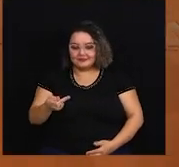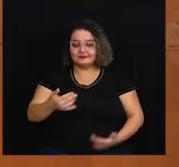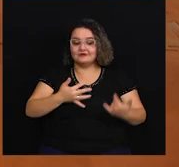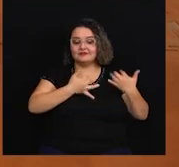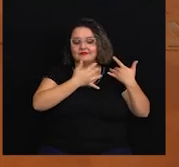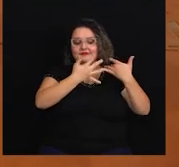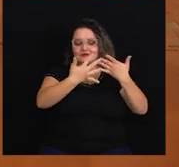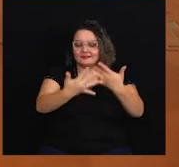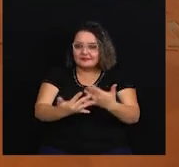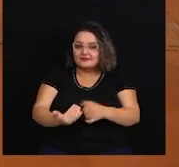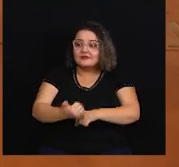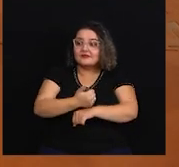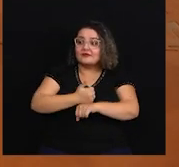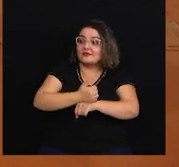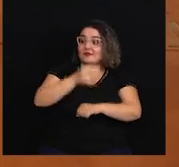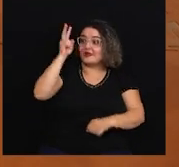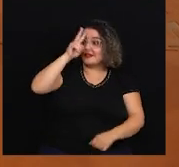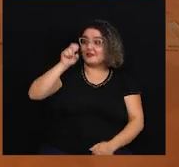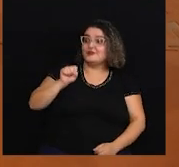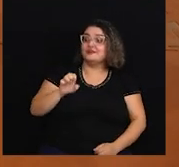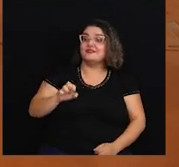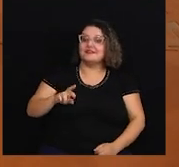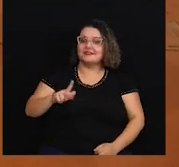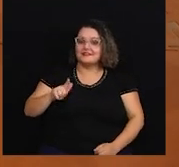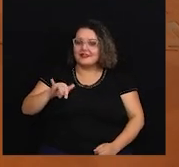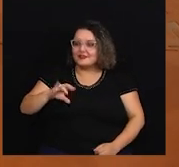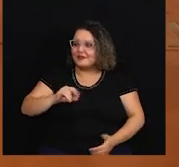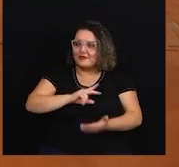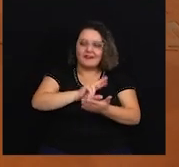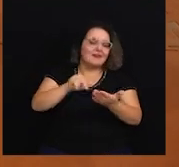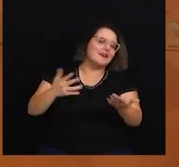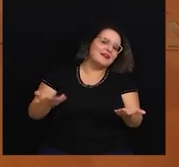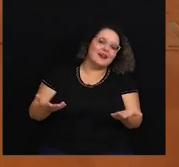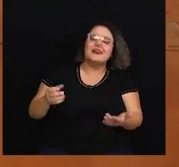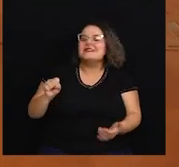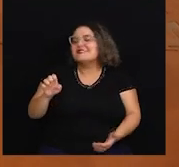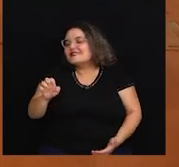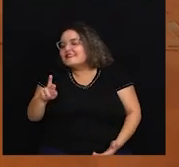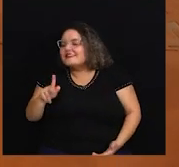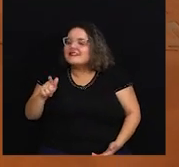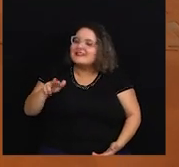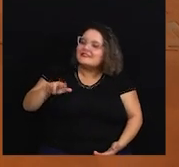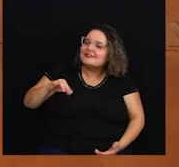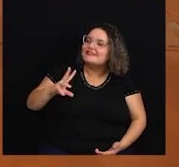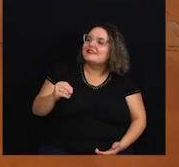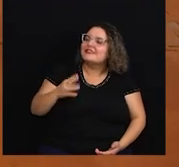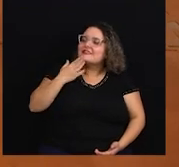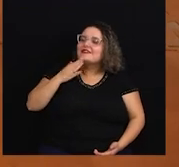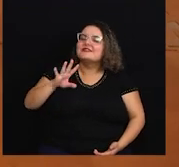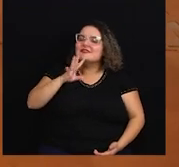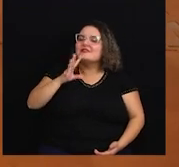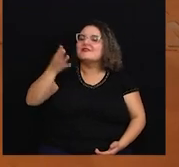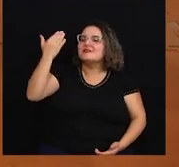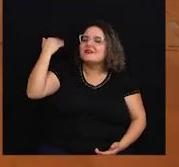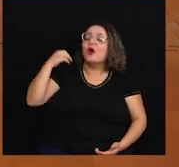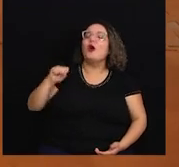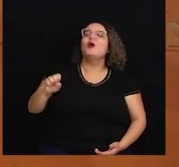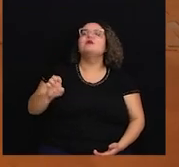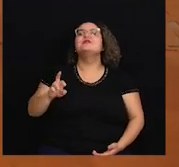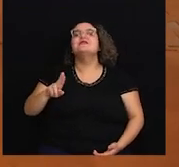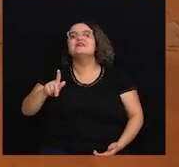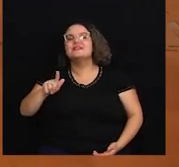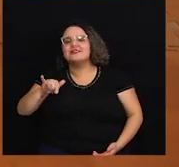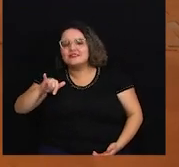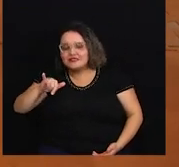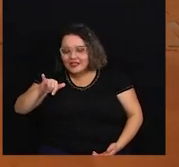esporte histórias tio Serginho tem bastante arzinho eu falo porque a escolha só um tempo já mas o Sérgio Pacheco é